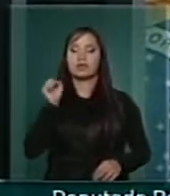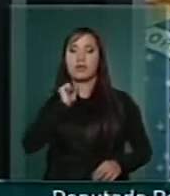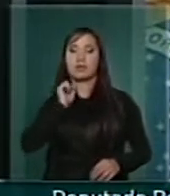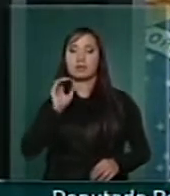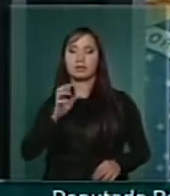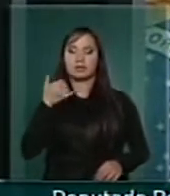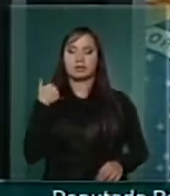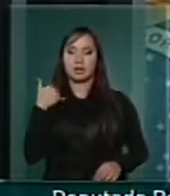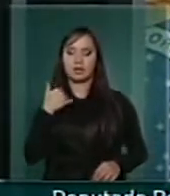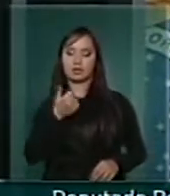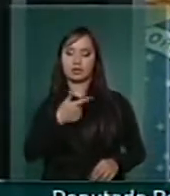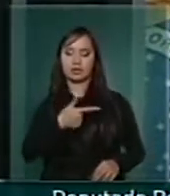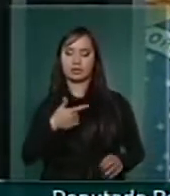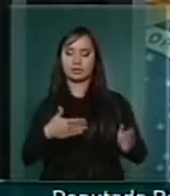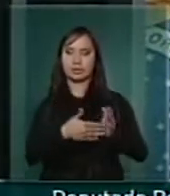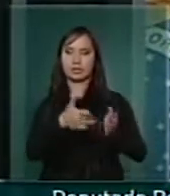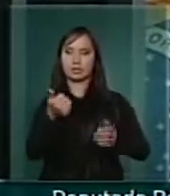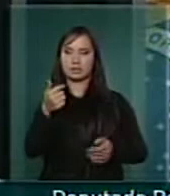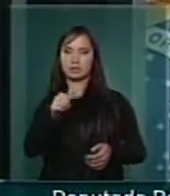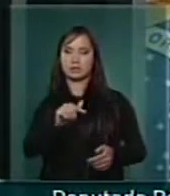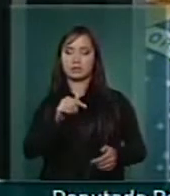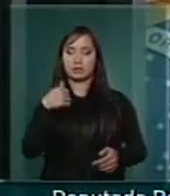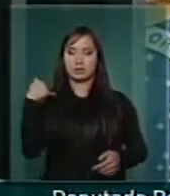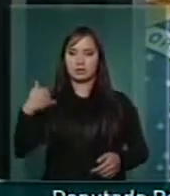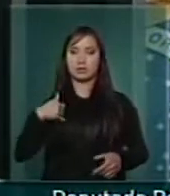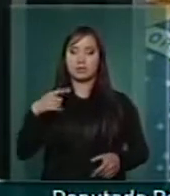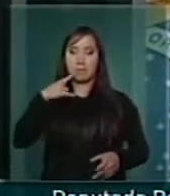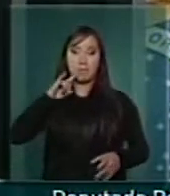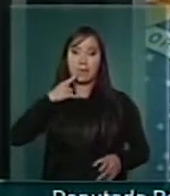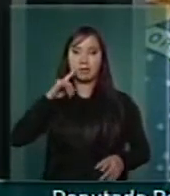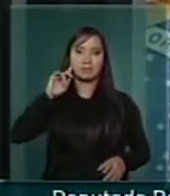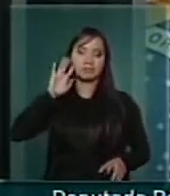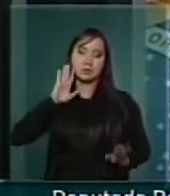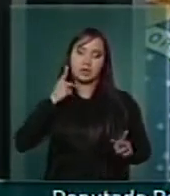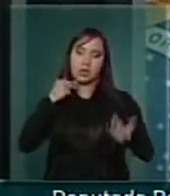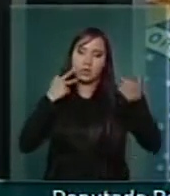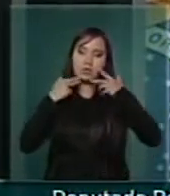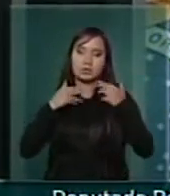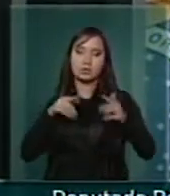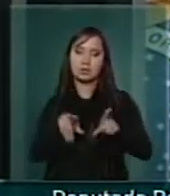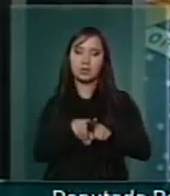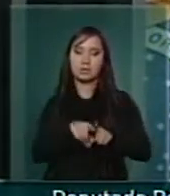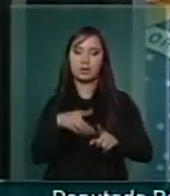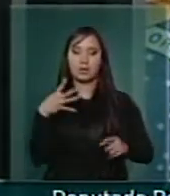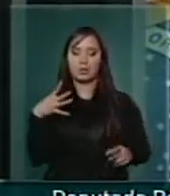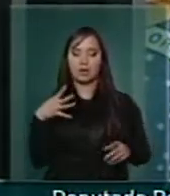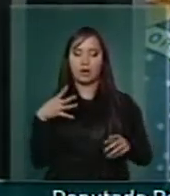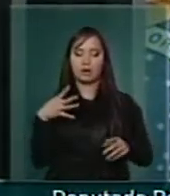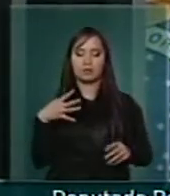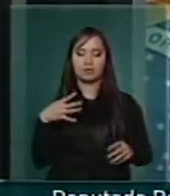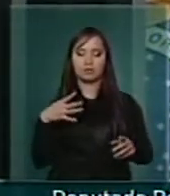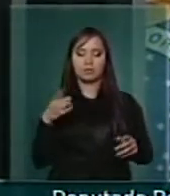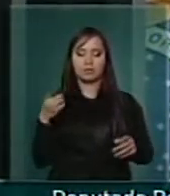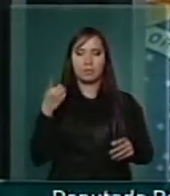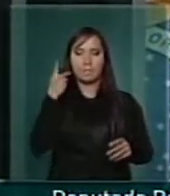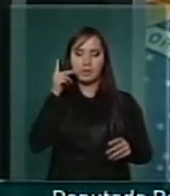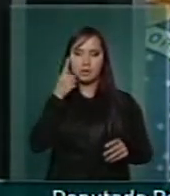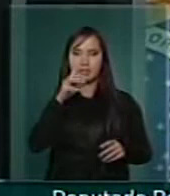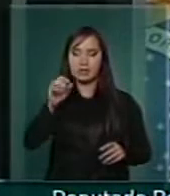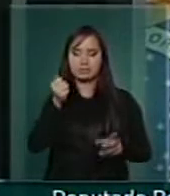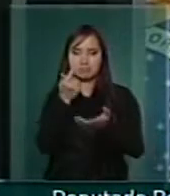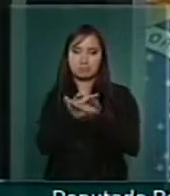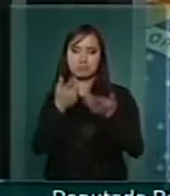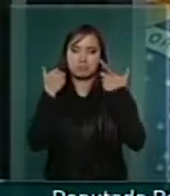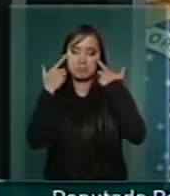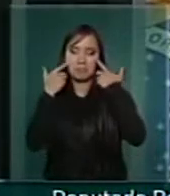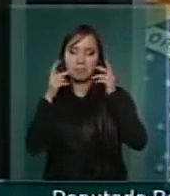anos bebem regularmente e que 4 entre 10 menores compram livremente bebidas alcoólicas no